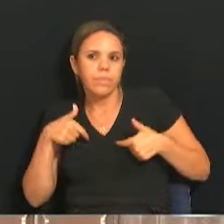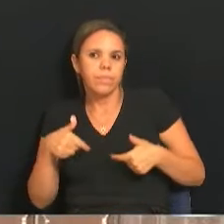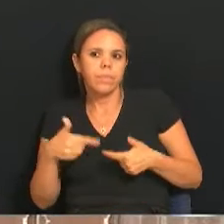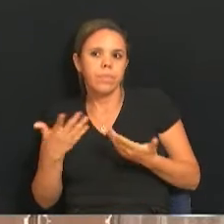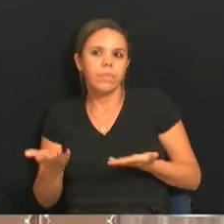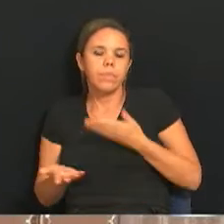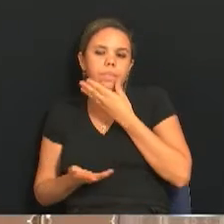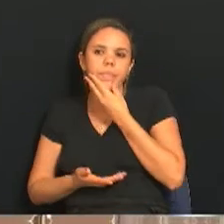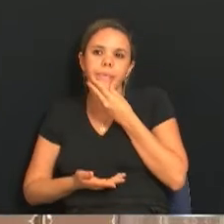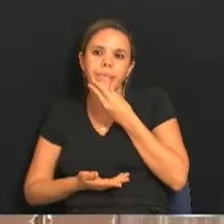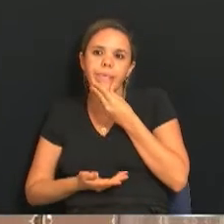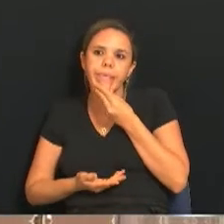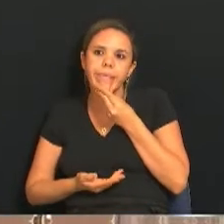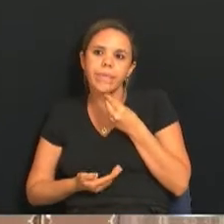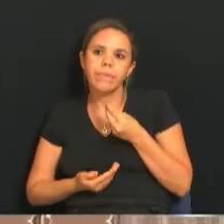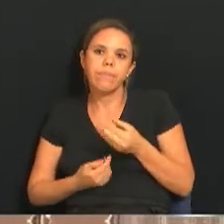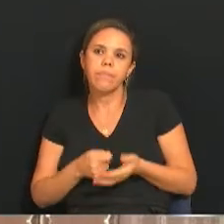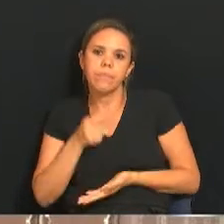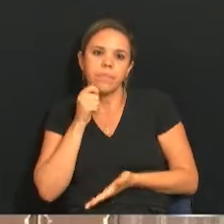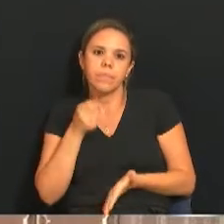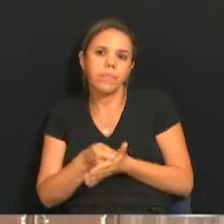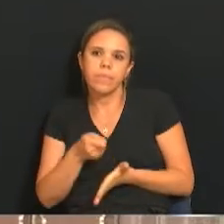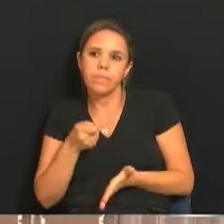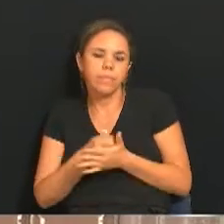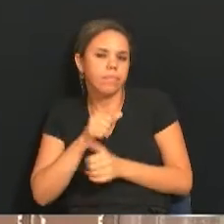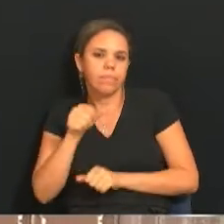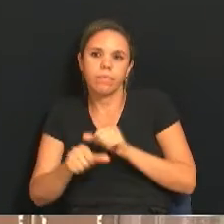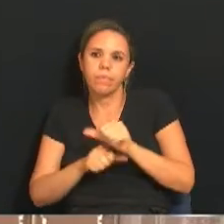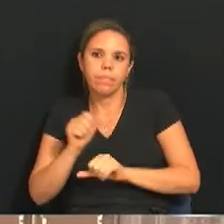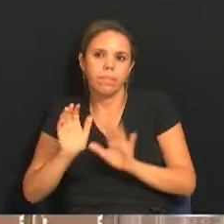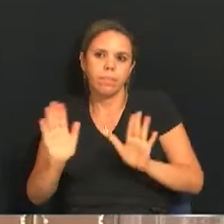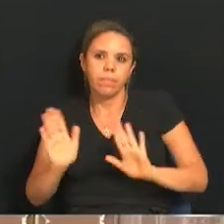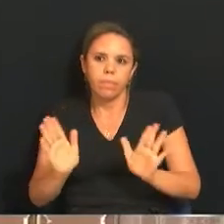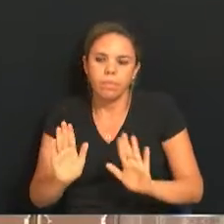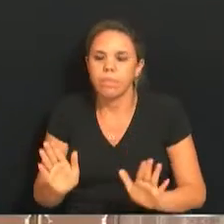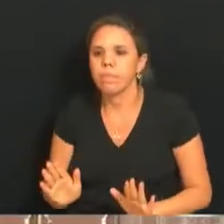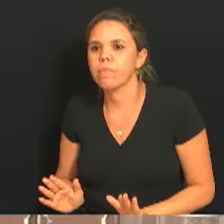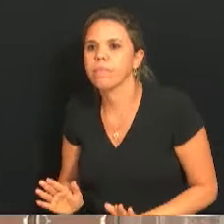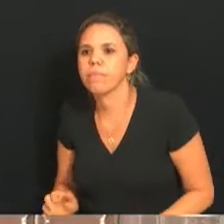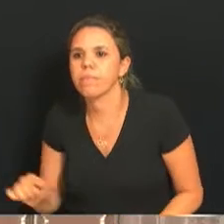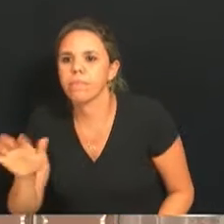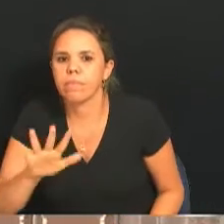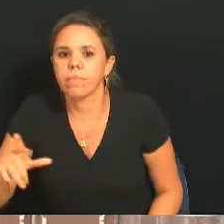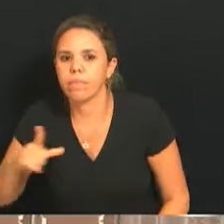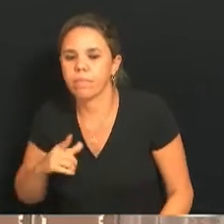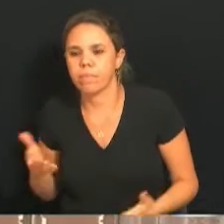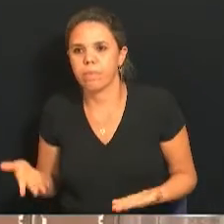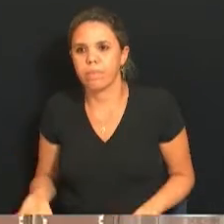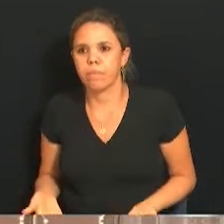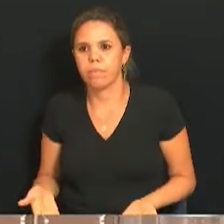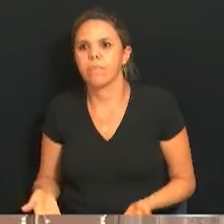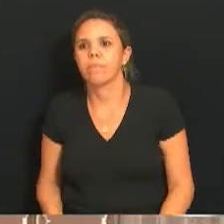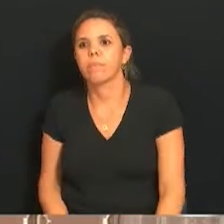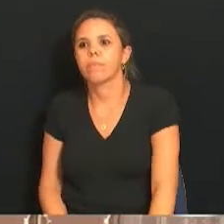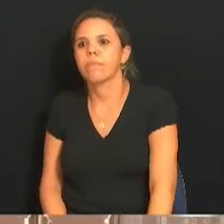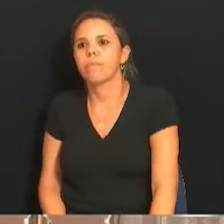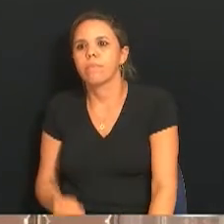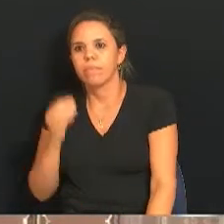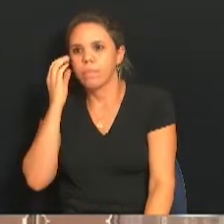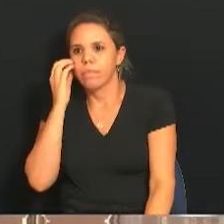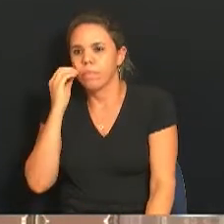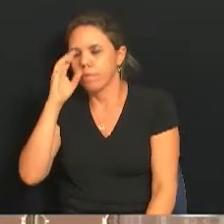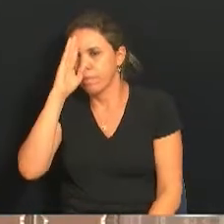ainda não determinam uma mudança significativa nesse cenário que nós temos, como eu disse, principalmente na